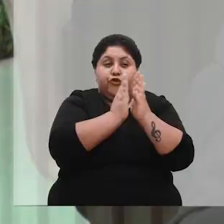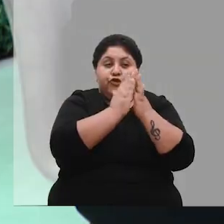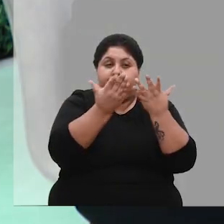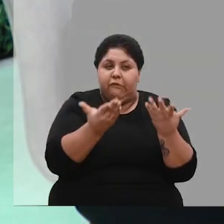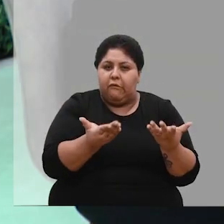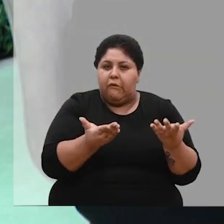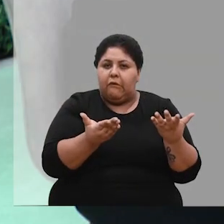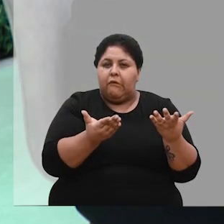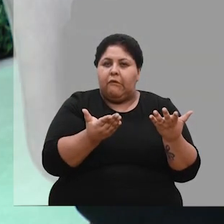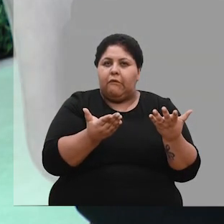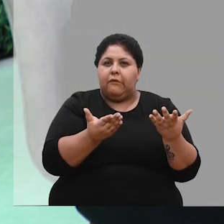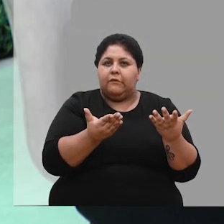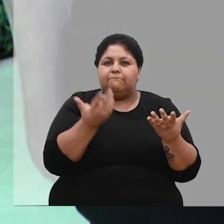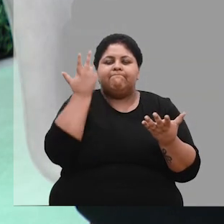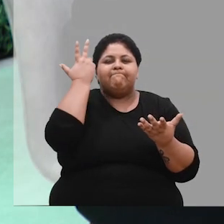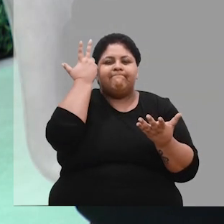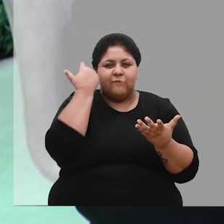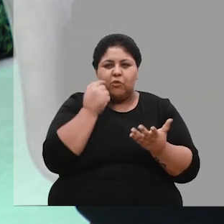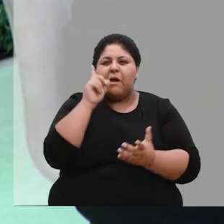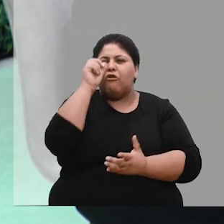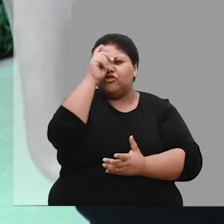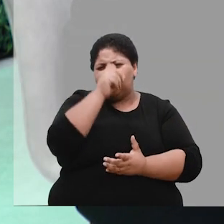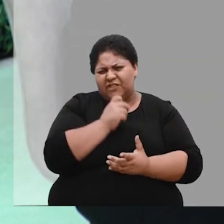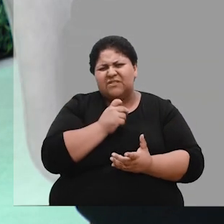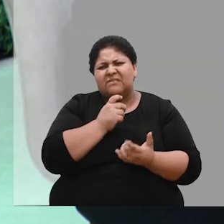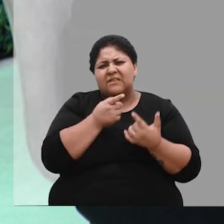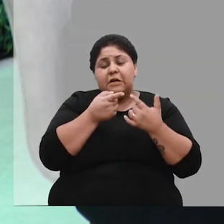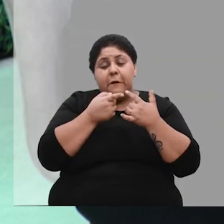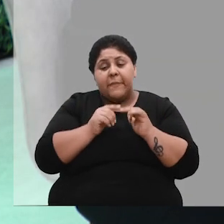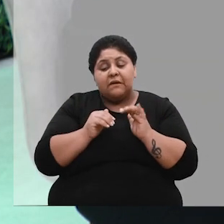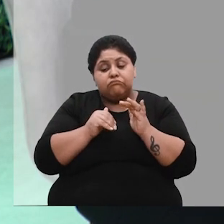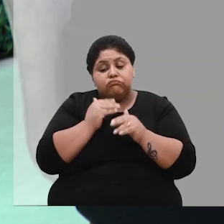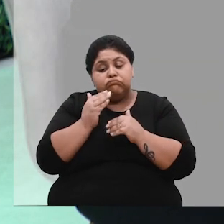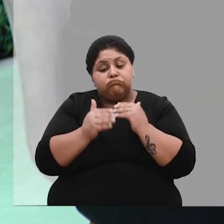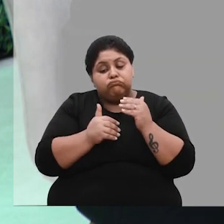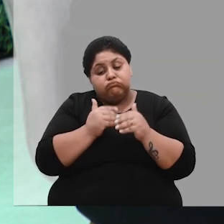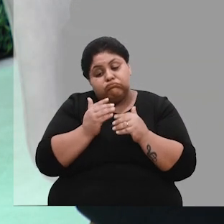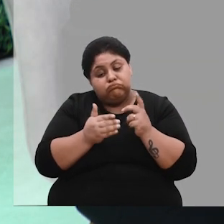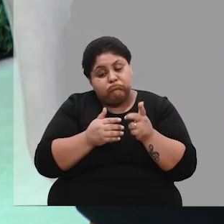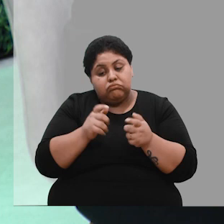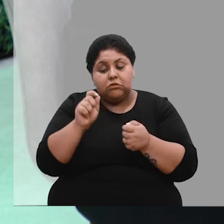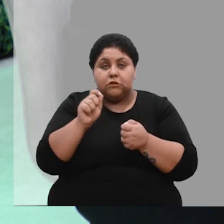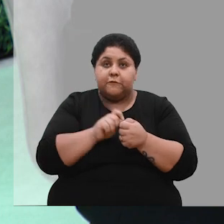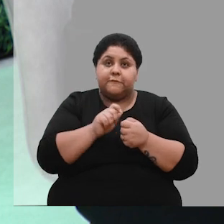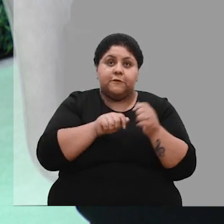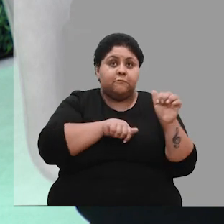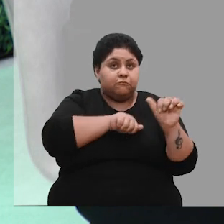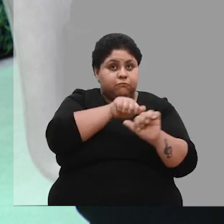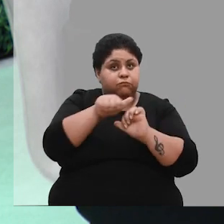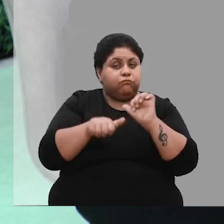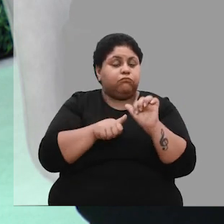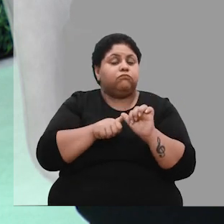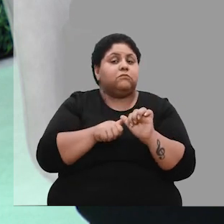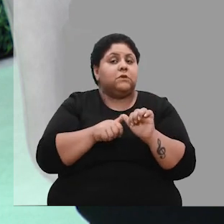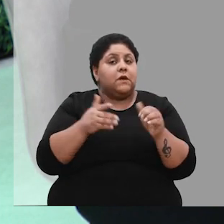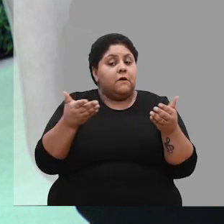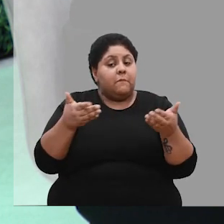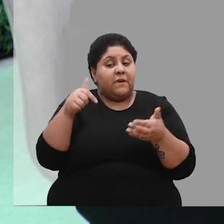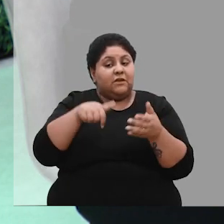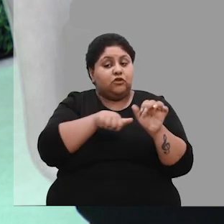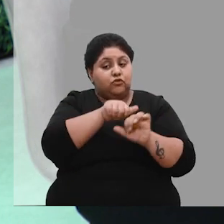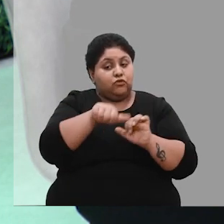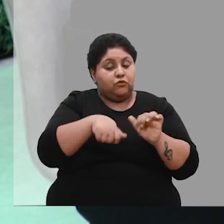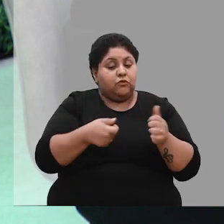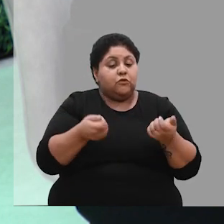né, o pedir, essa súplica, né, de que a gente... Isso é muito complicado, muito difícil, e aos poucos a gente está tentando fazer com que isso